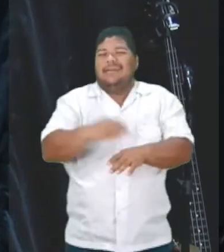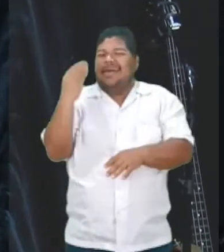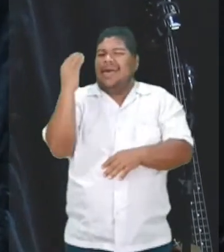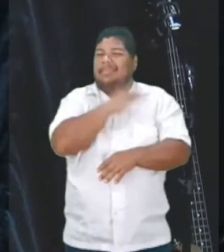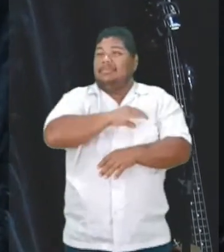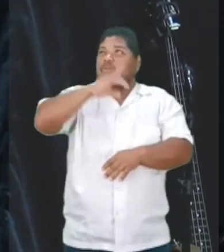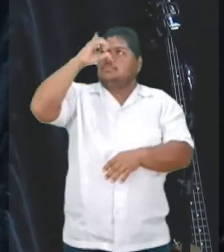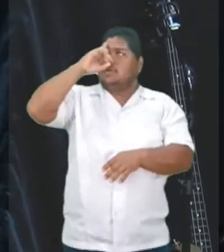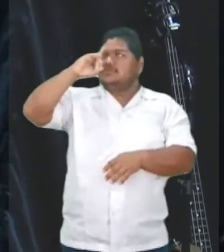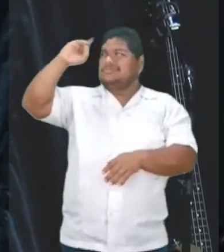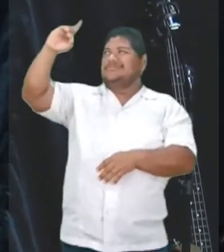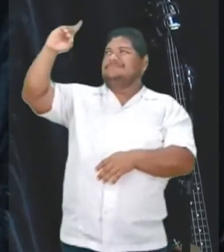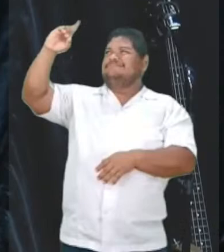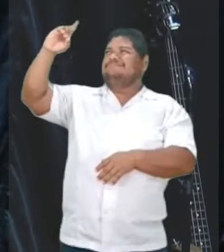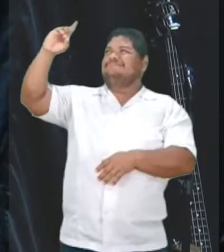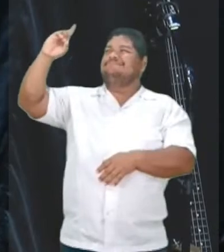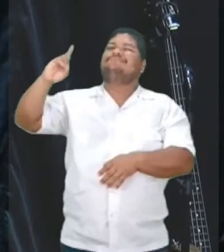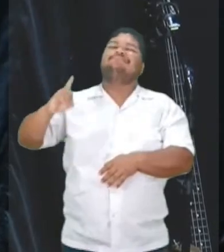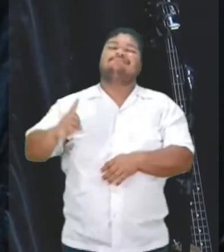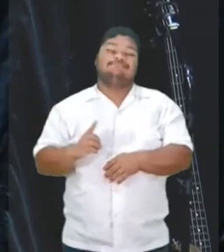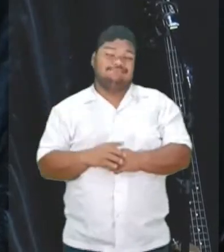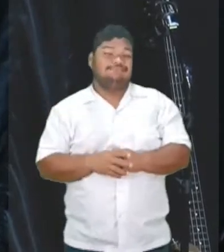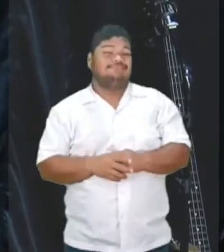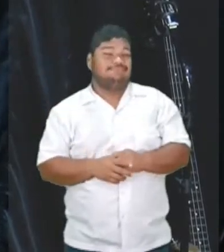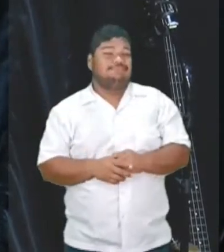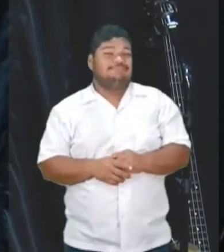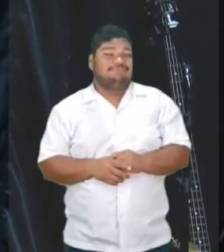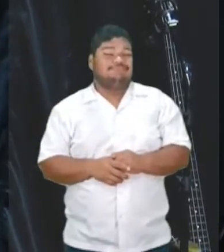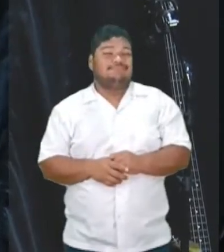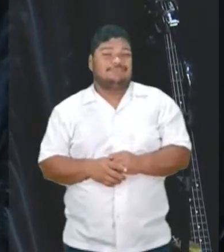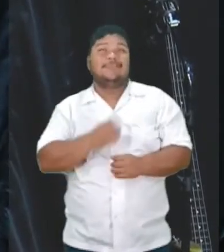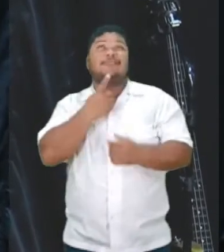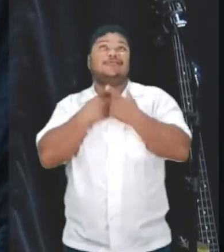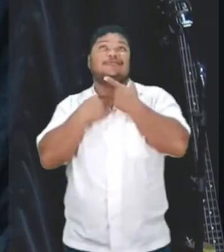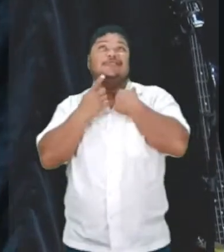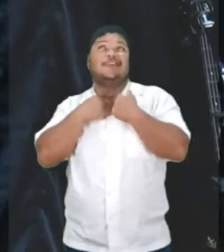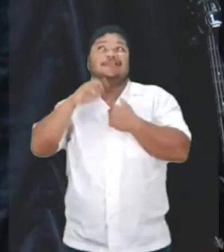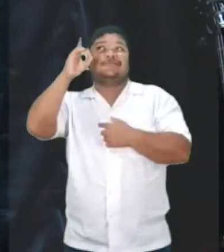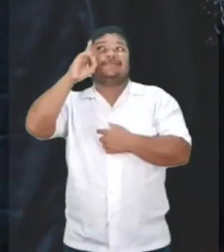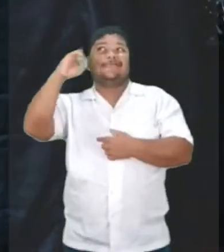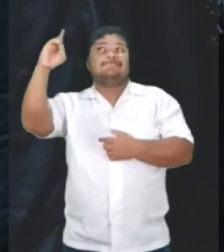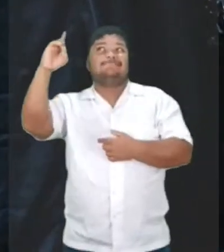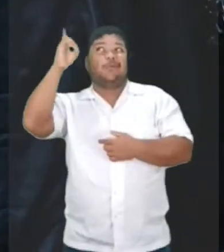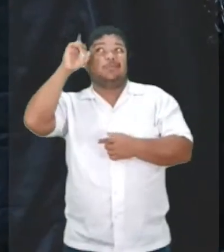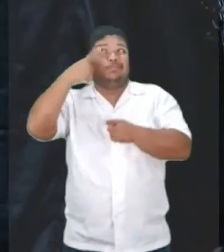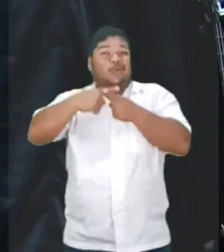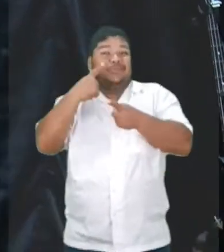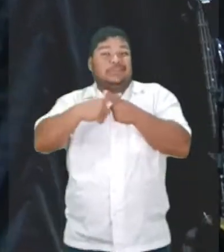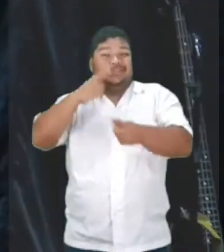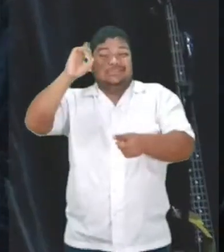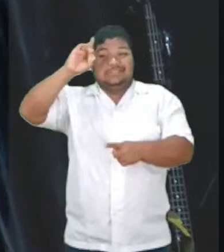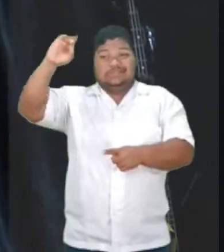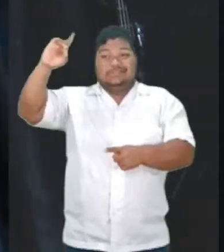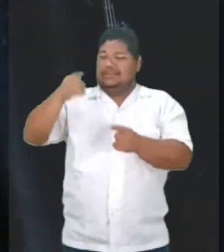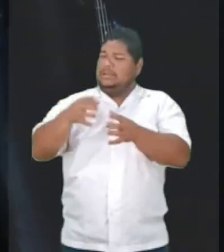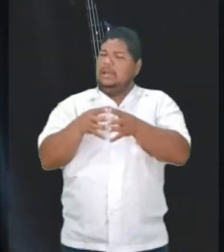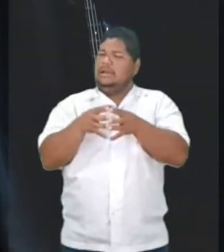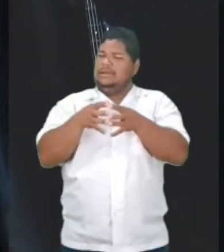dedos, se assim for, da vontade de Deus. Porque o Deus que nós servimos é